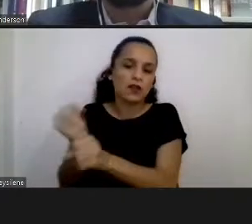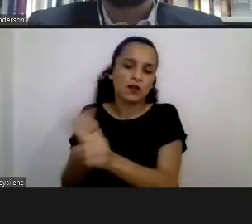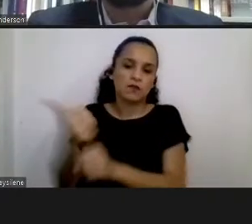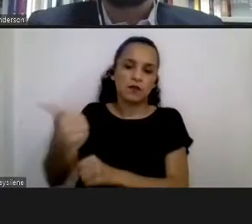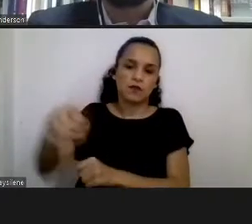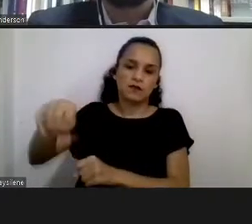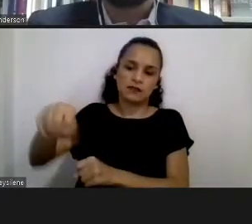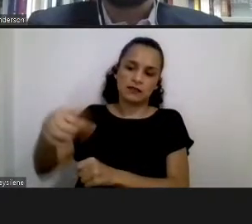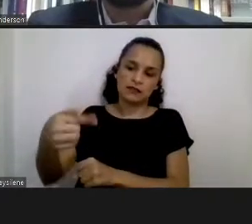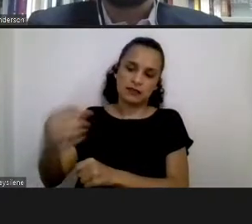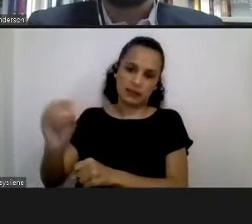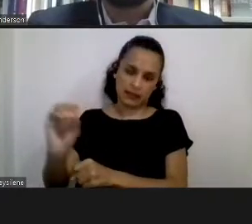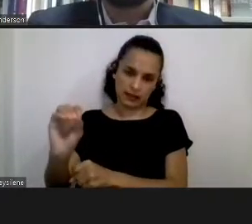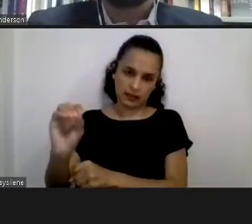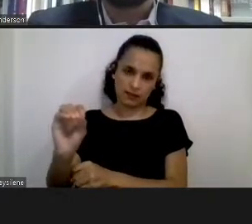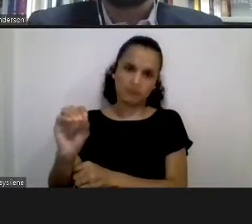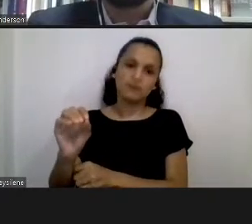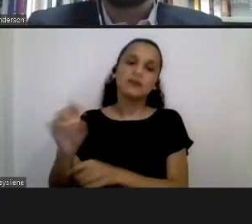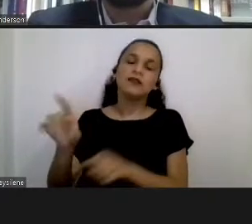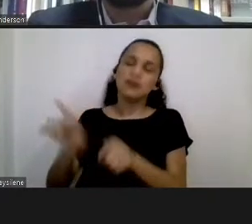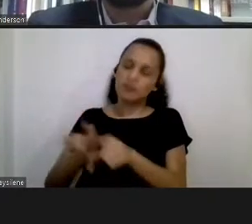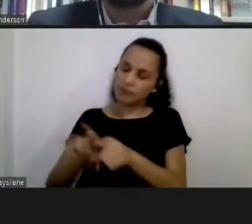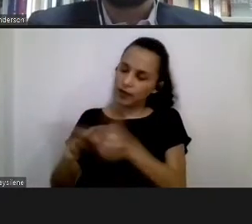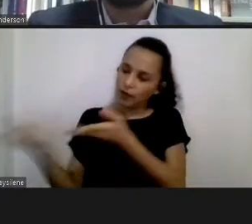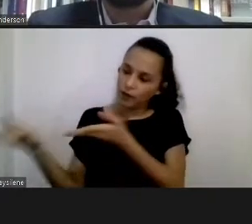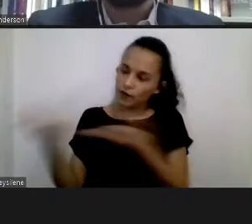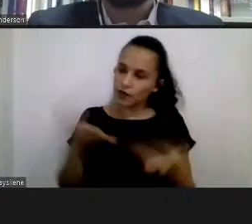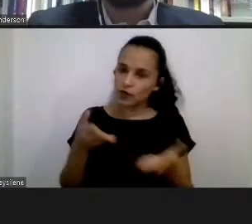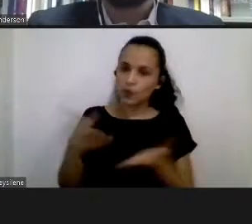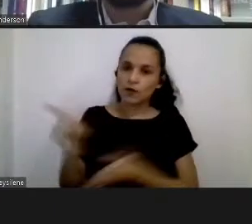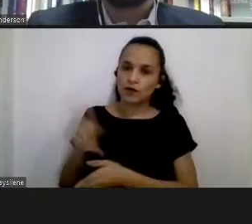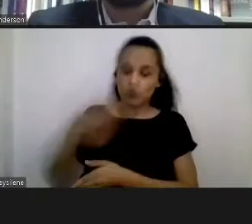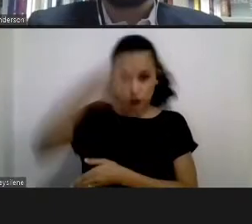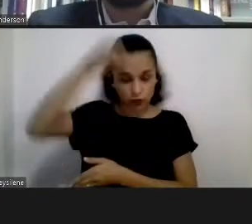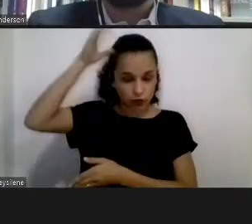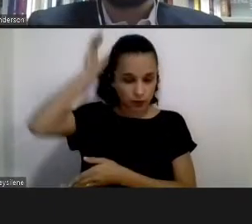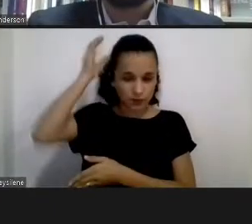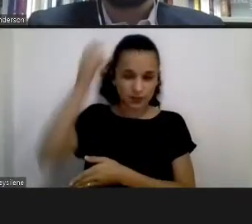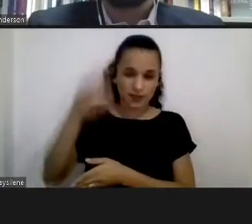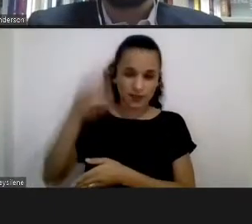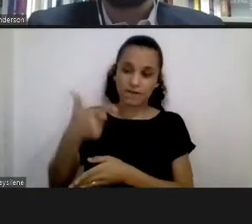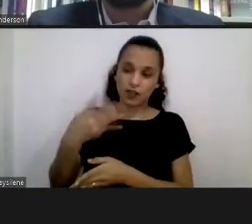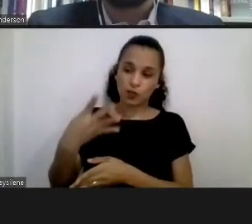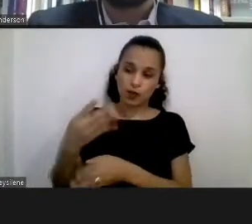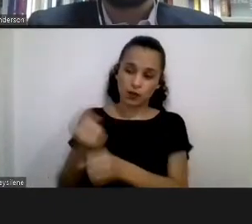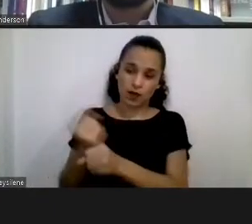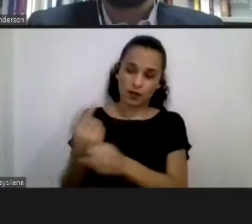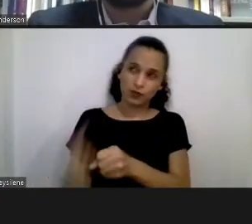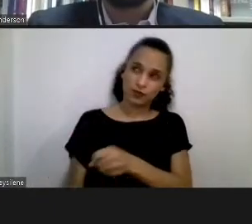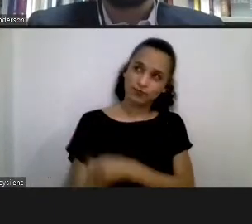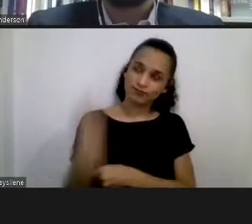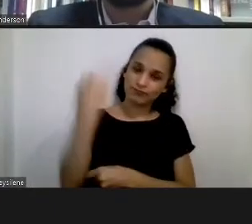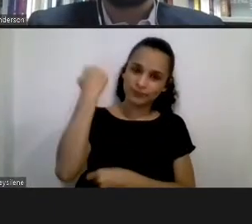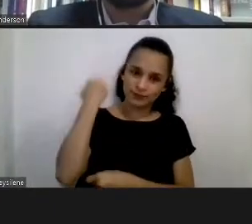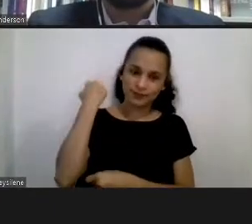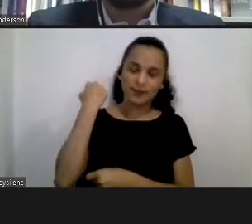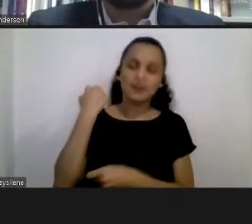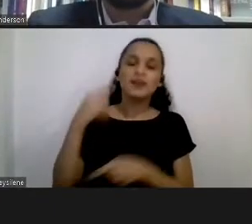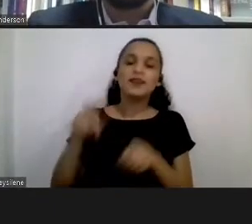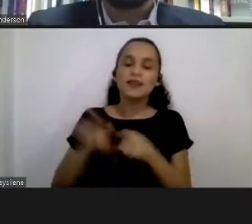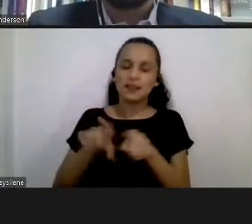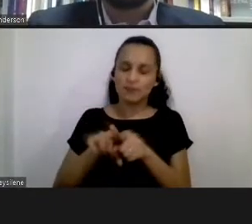a essa universidade 24 anos atrás, promovendo assim a UNB no cenário nacional